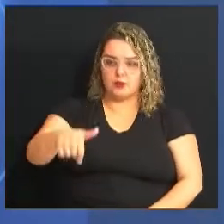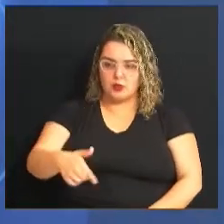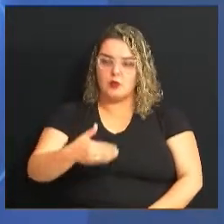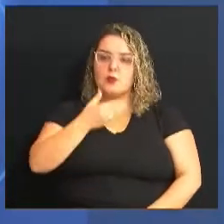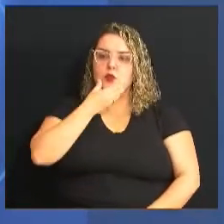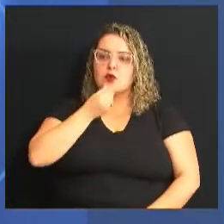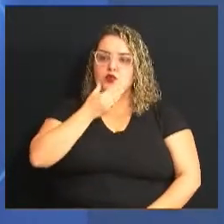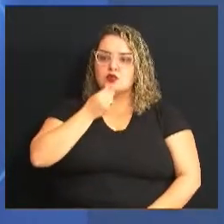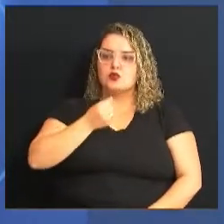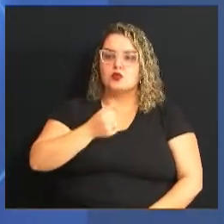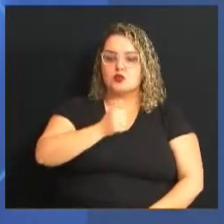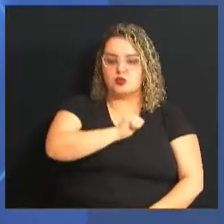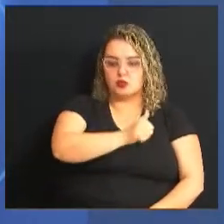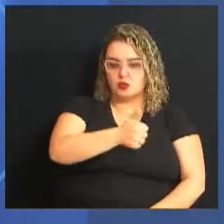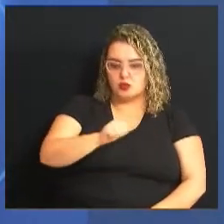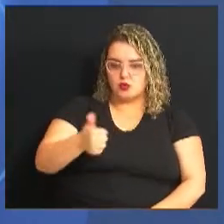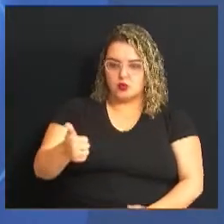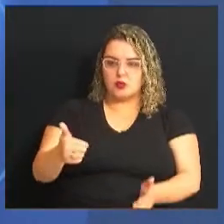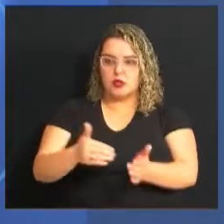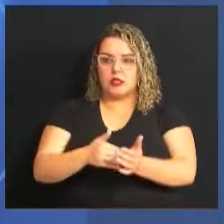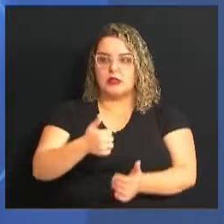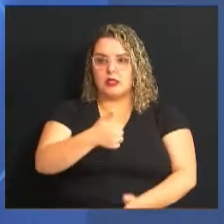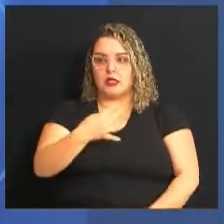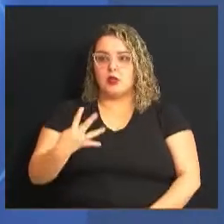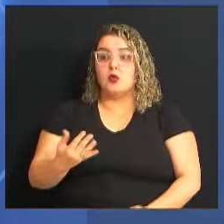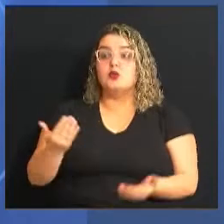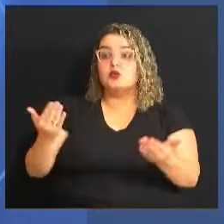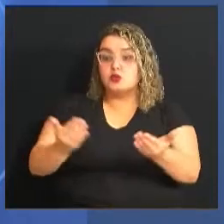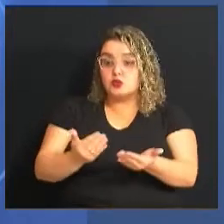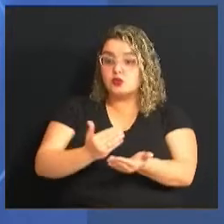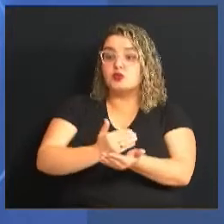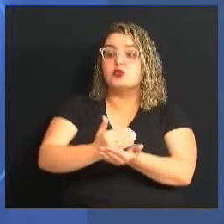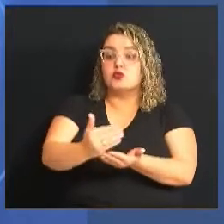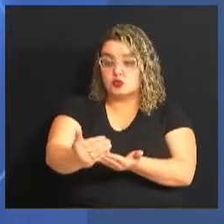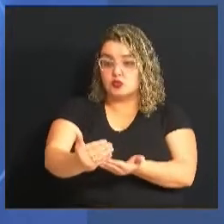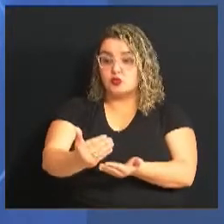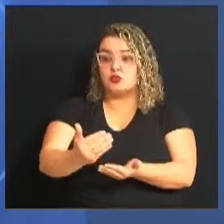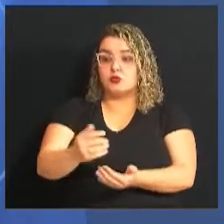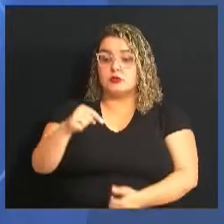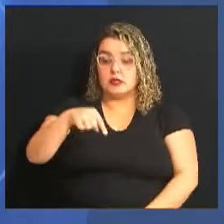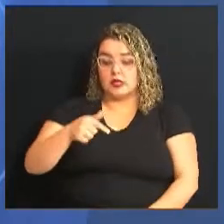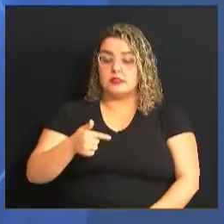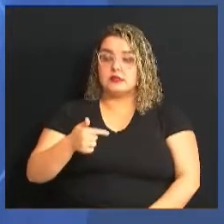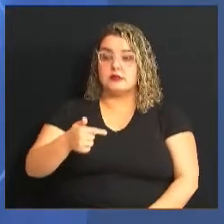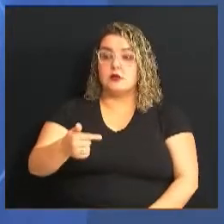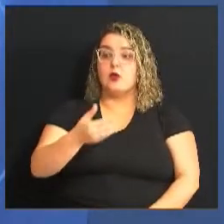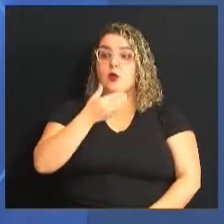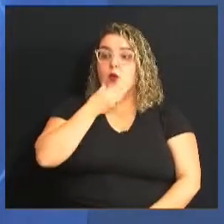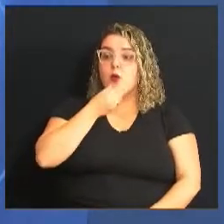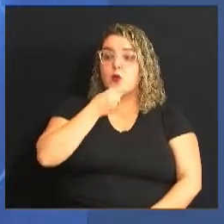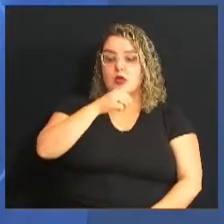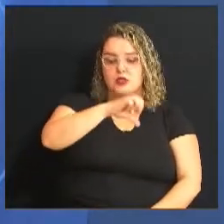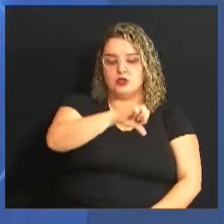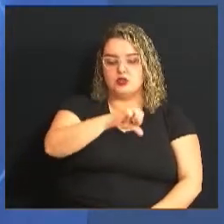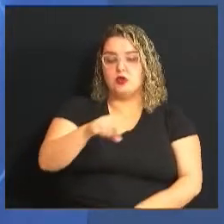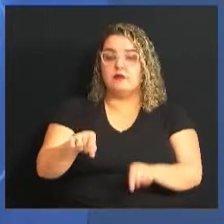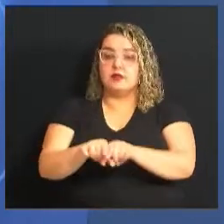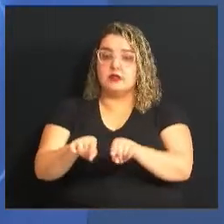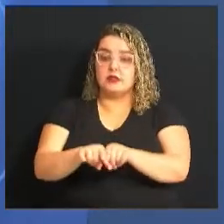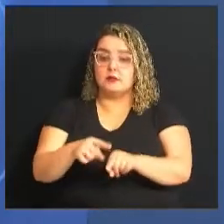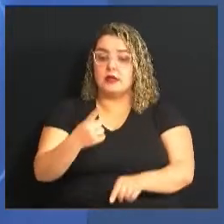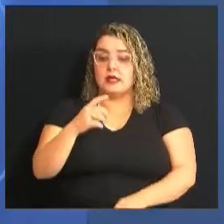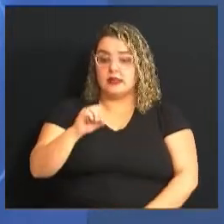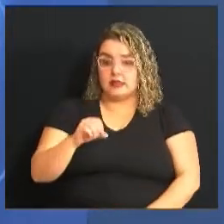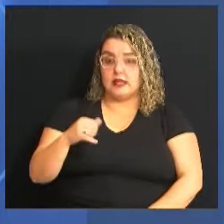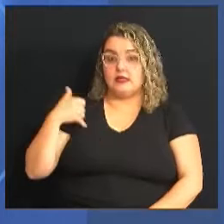meninos entre 11 e 14 anos. E a partir de agora, então, a partir desta semana, meninos de 9 e 10 anos também devem